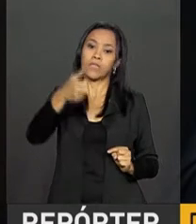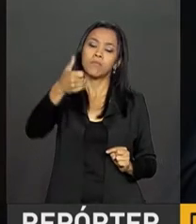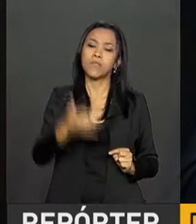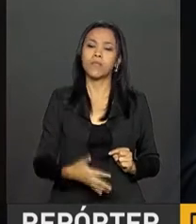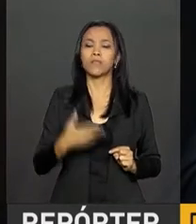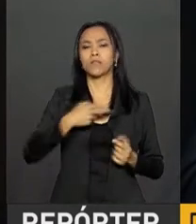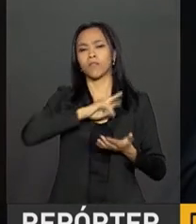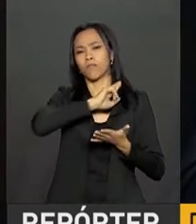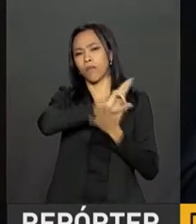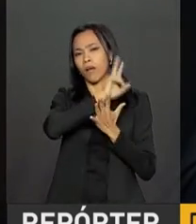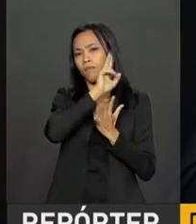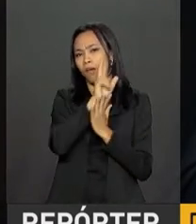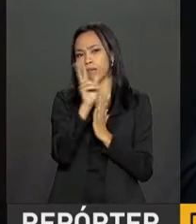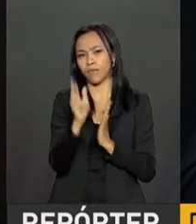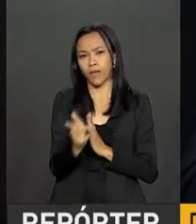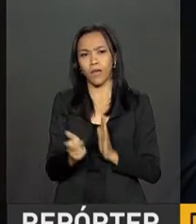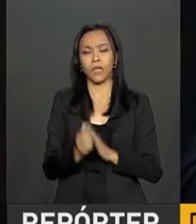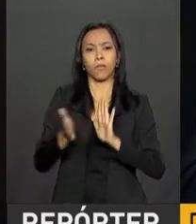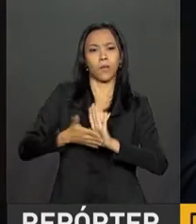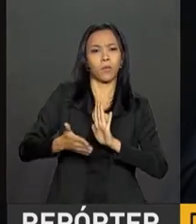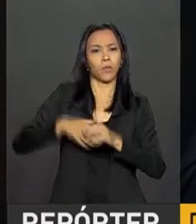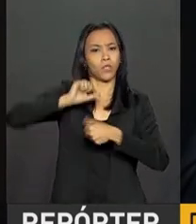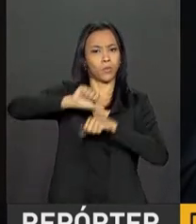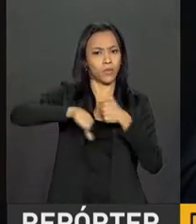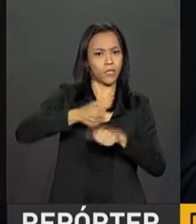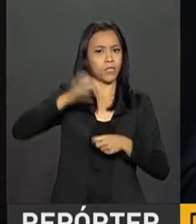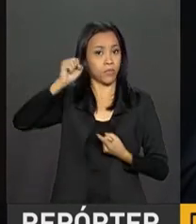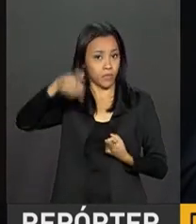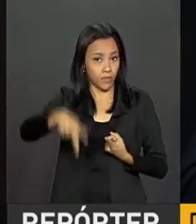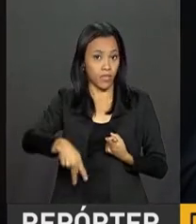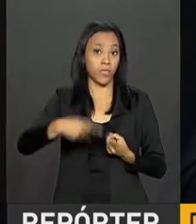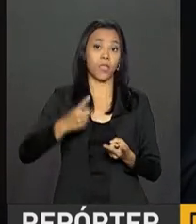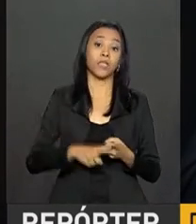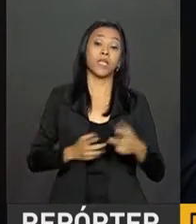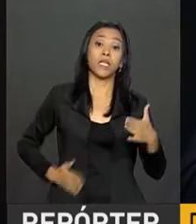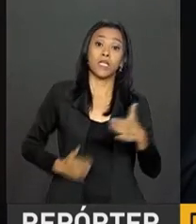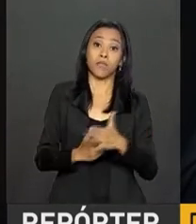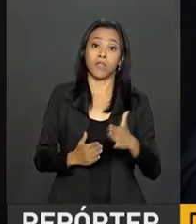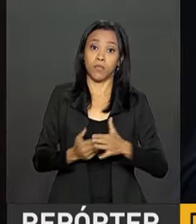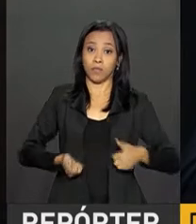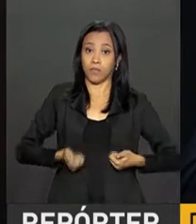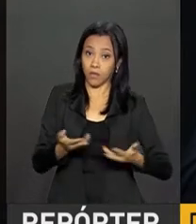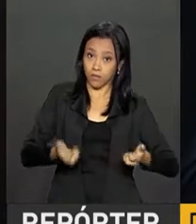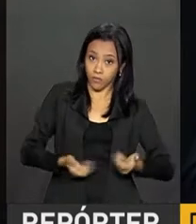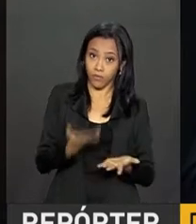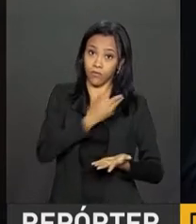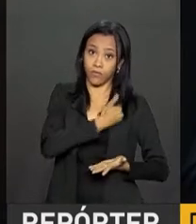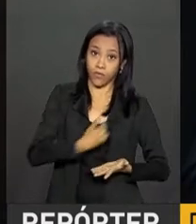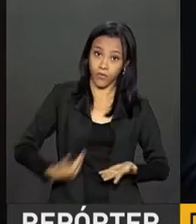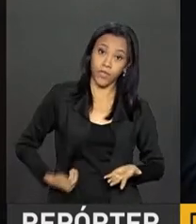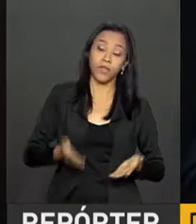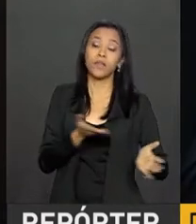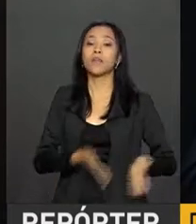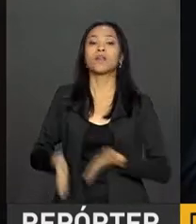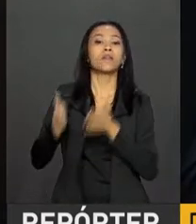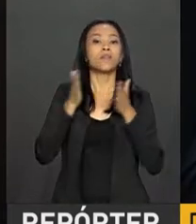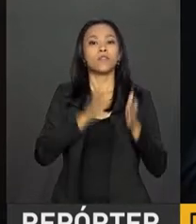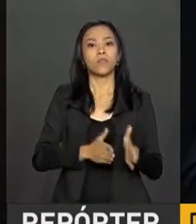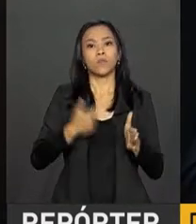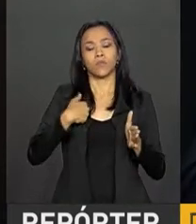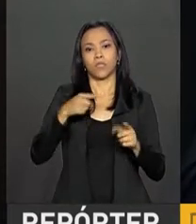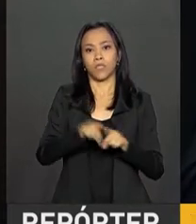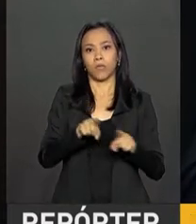começando pela reforma da previdência pelo melhor direcionamento do gasto público né a melhor localização dos